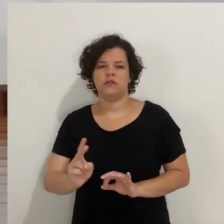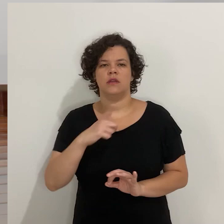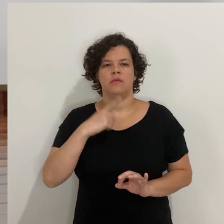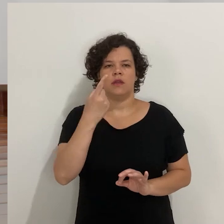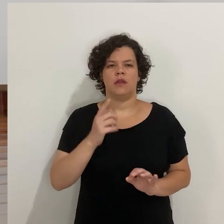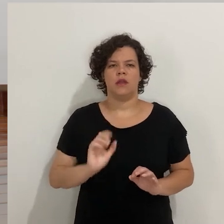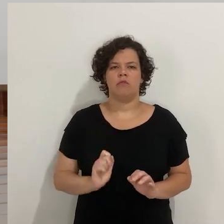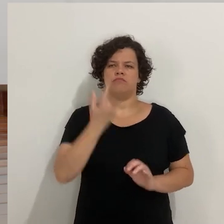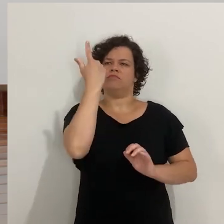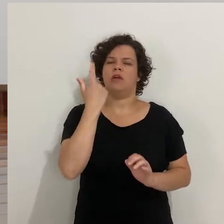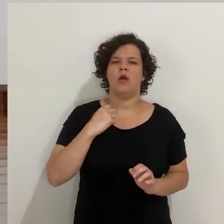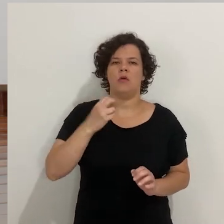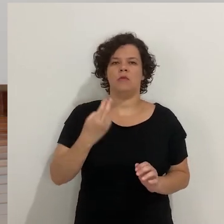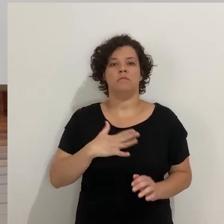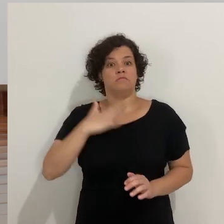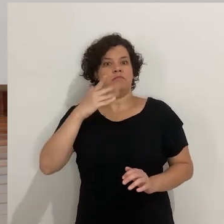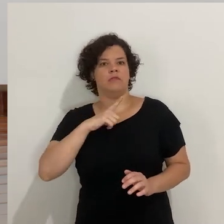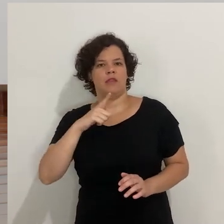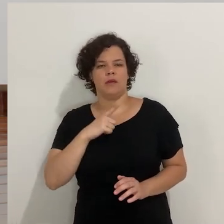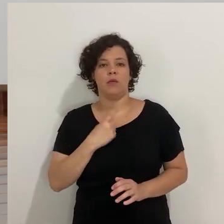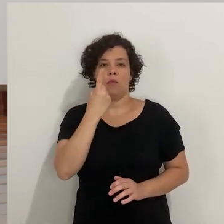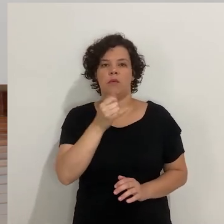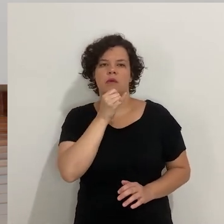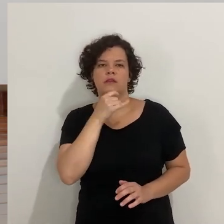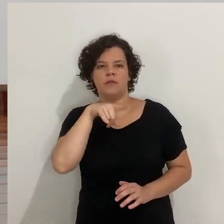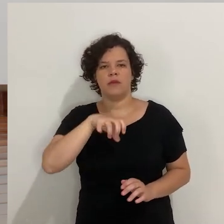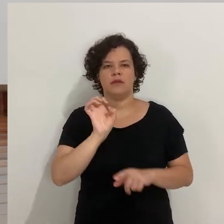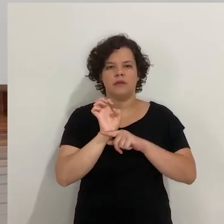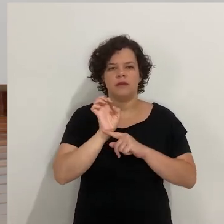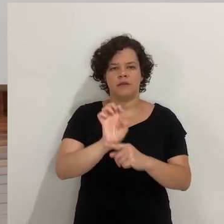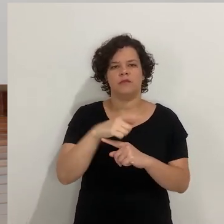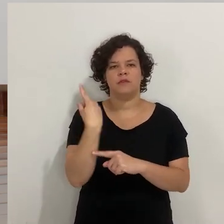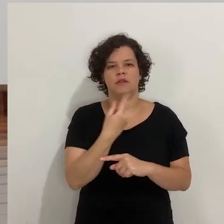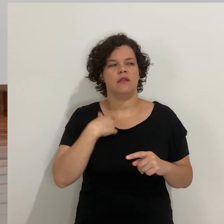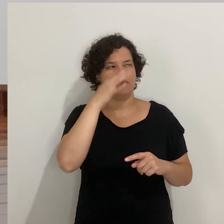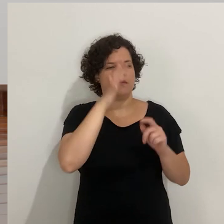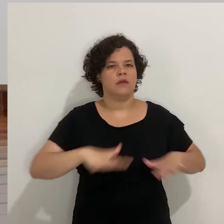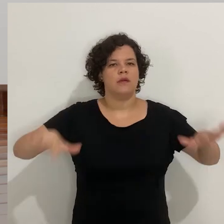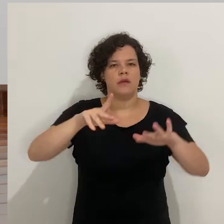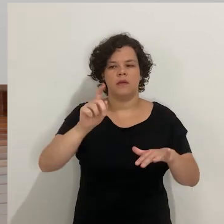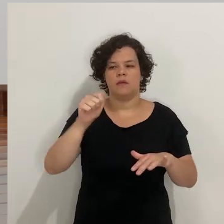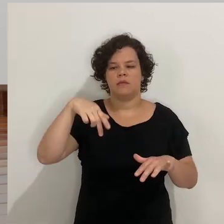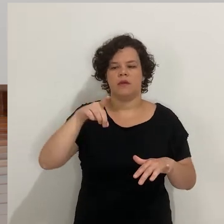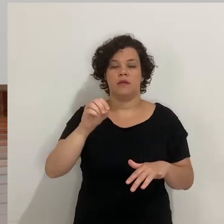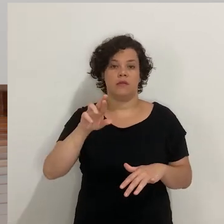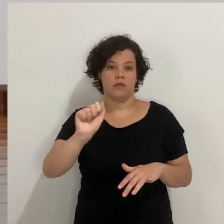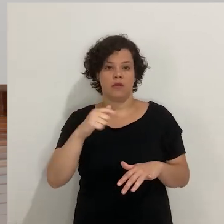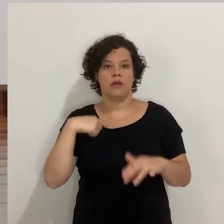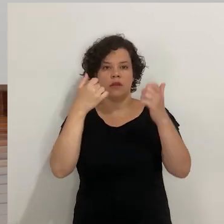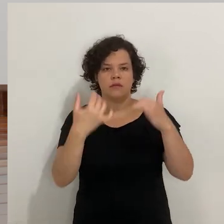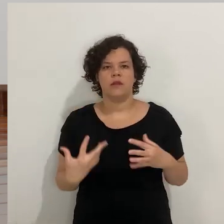algo inusitado, inesperado. Um exemplo é a exposição que está acontecendo no Jardim de Pandora, que veio com o